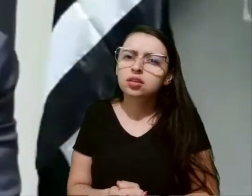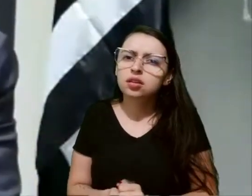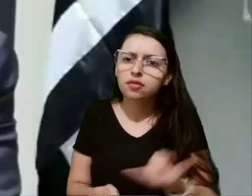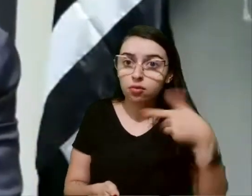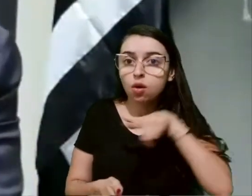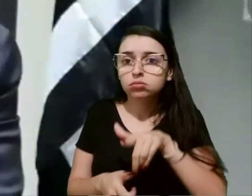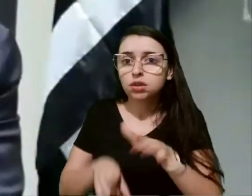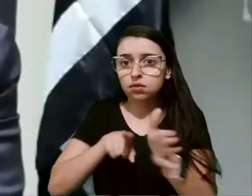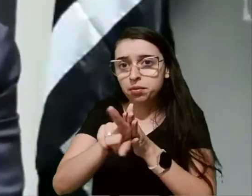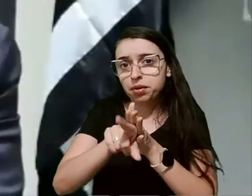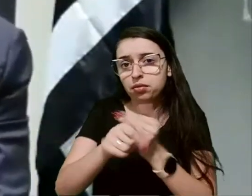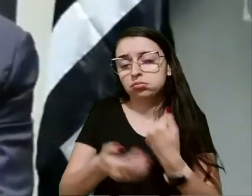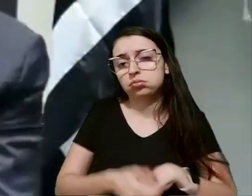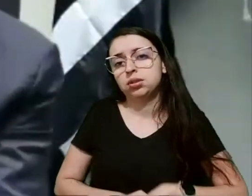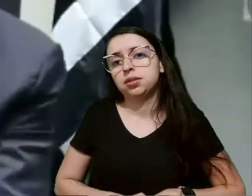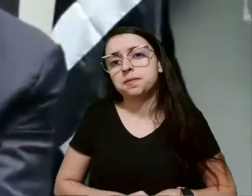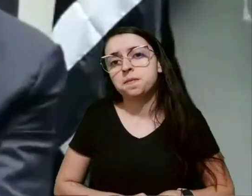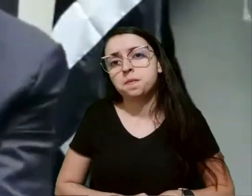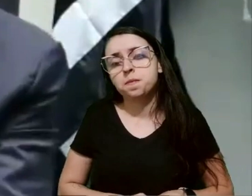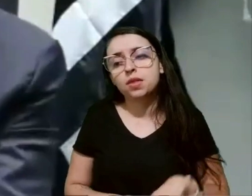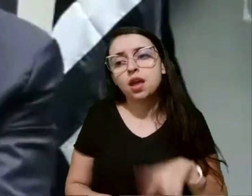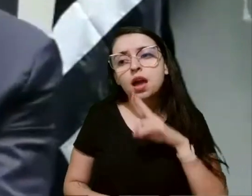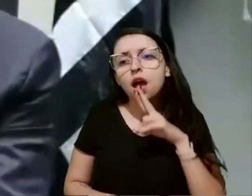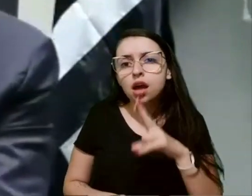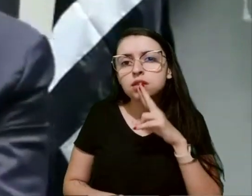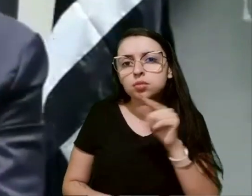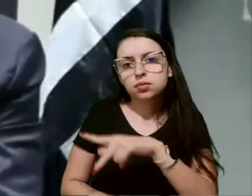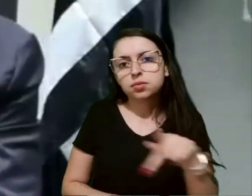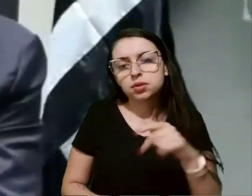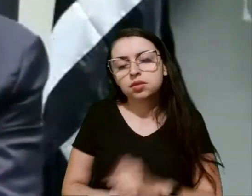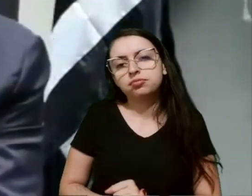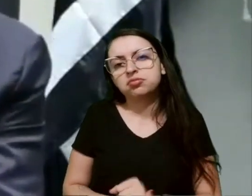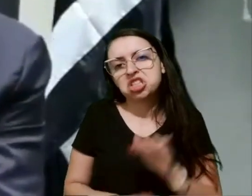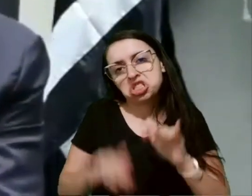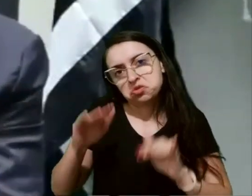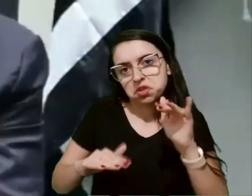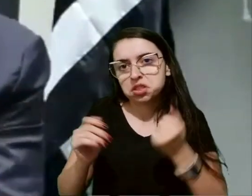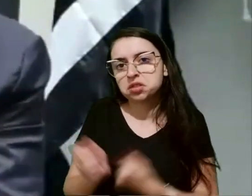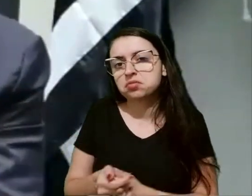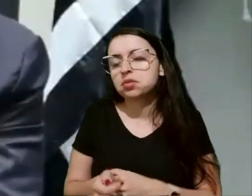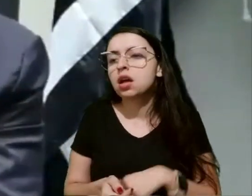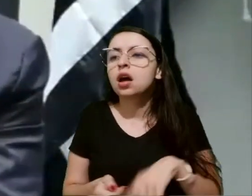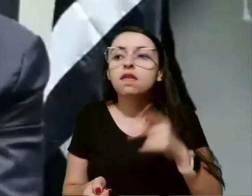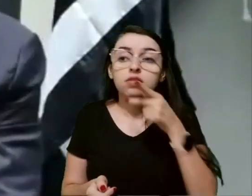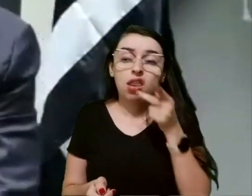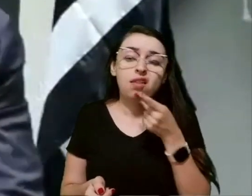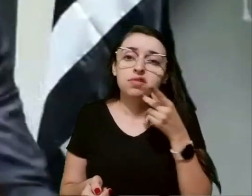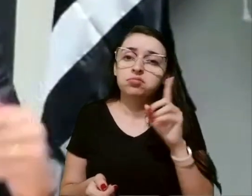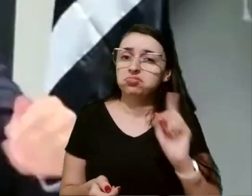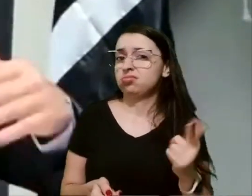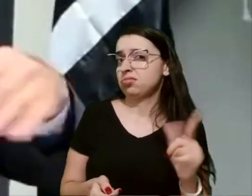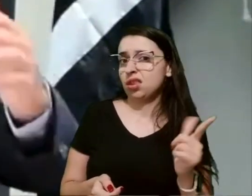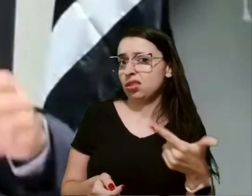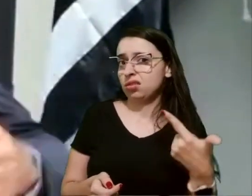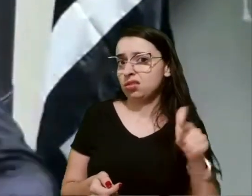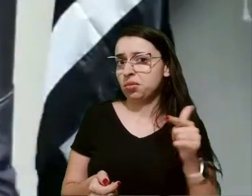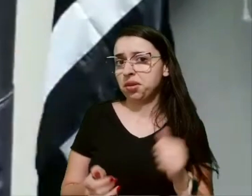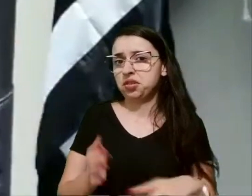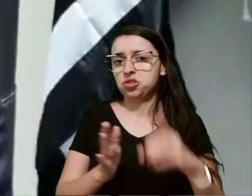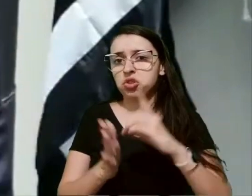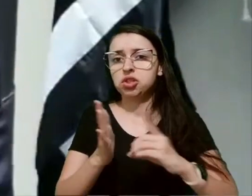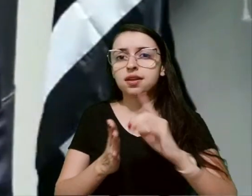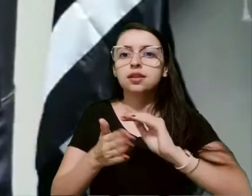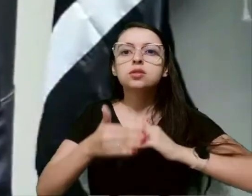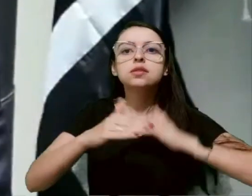pergunta. E quem se arriscava a responder normalmente dizia: "Não é direito, isso não é direito". Aí depois eu avançando